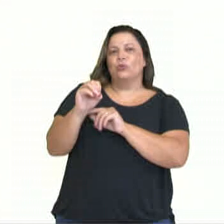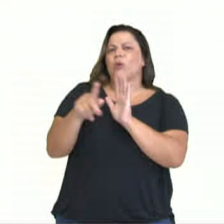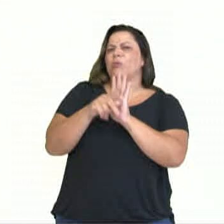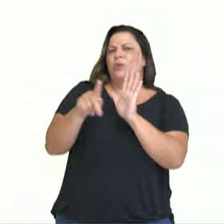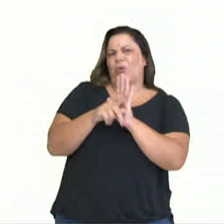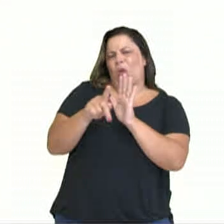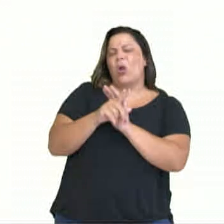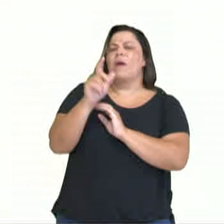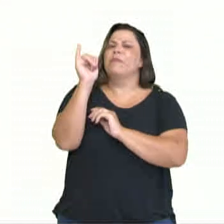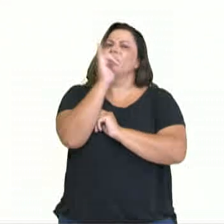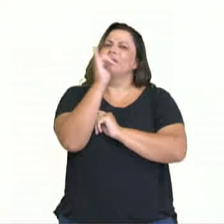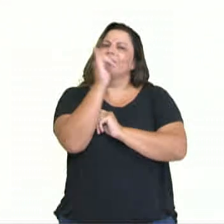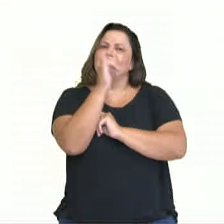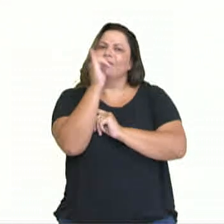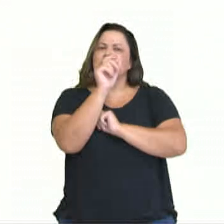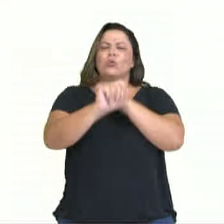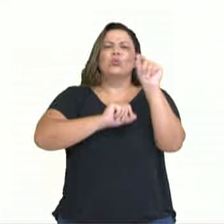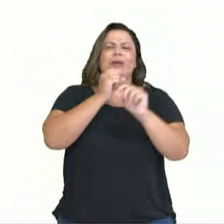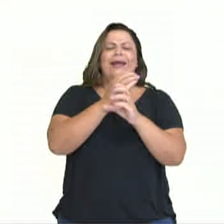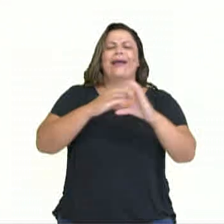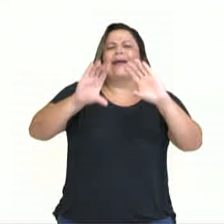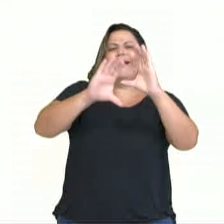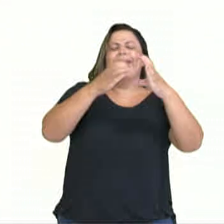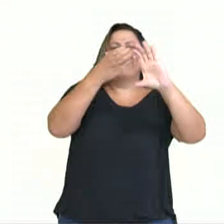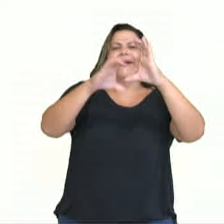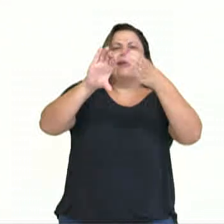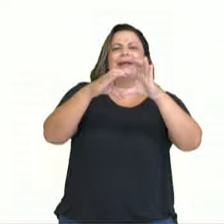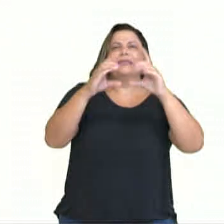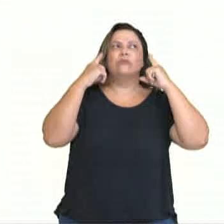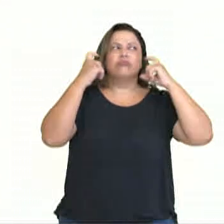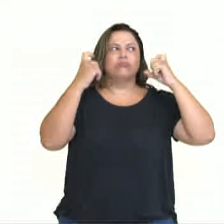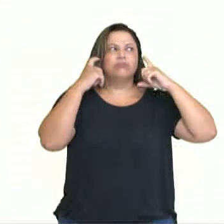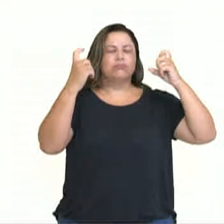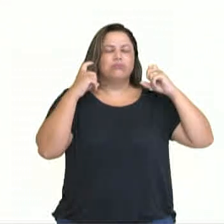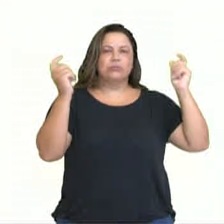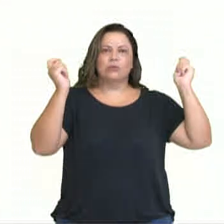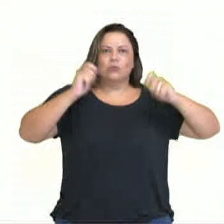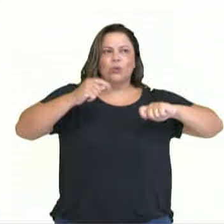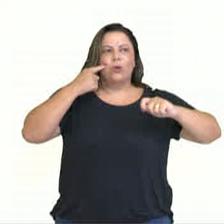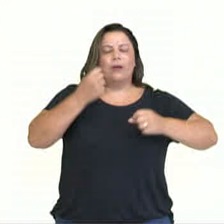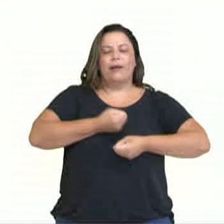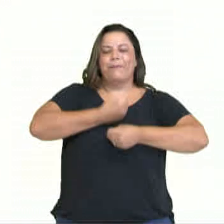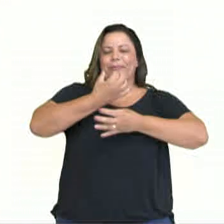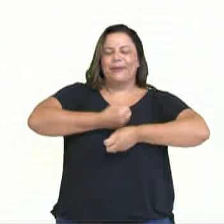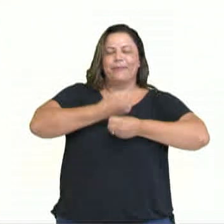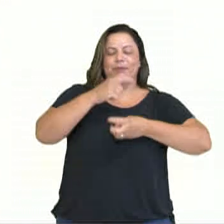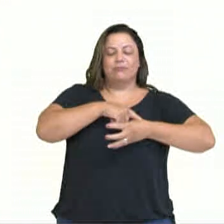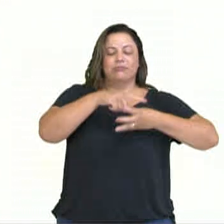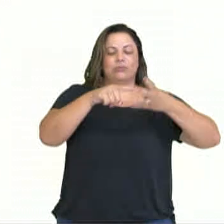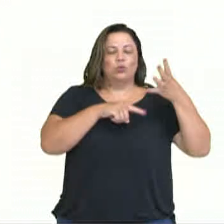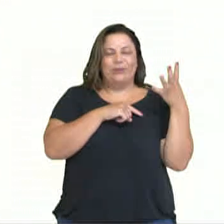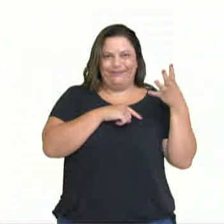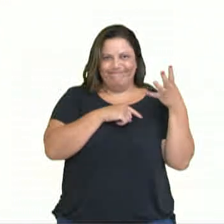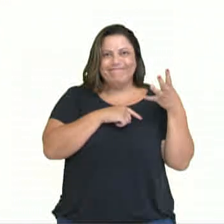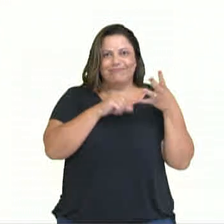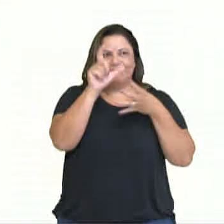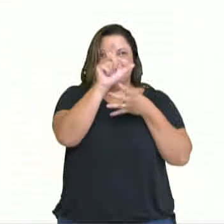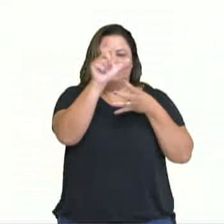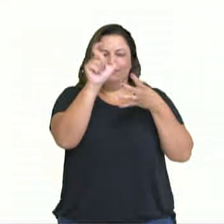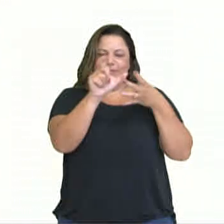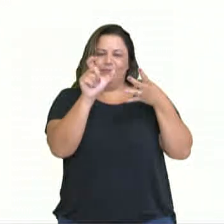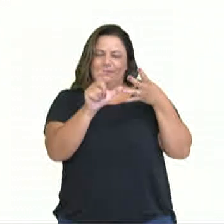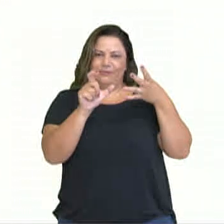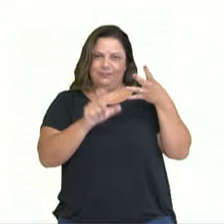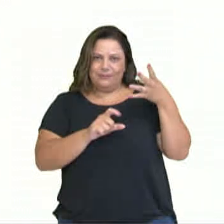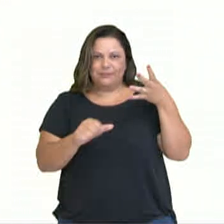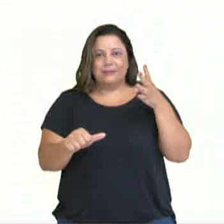ou literalmente um pequeno som, tá? É um poema de forma fixa, composto por 4 estrofes, sendo que as 2 primeiras